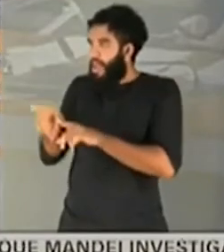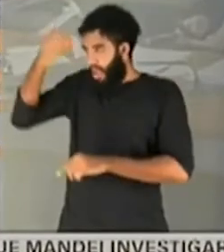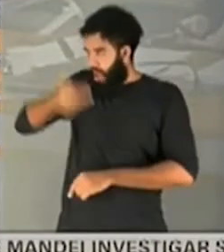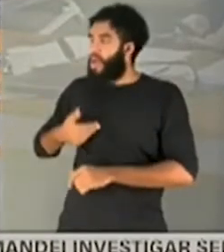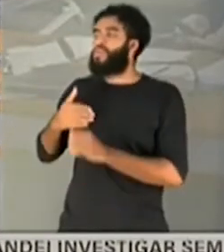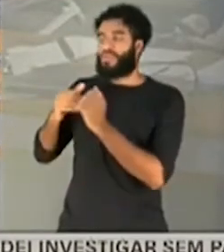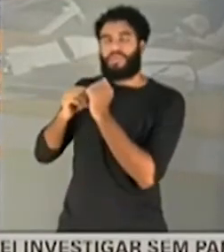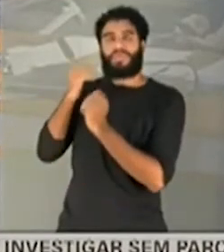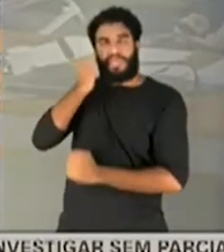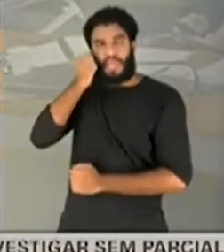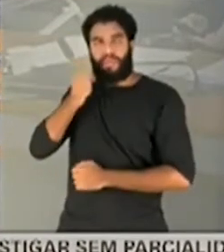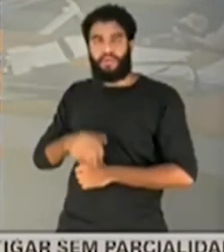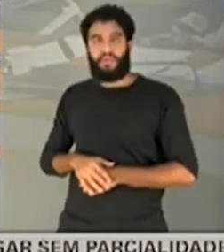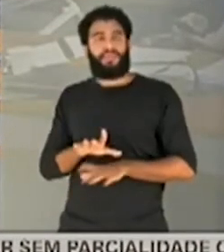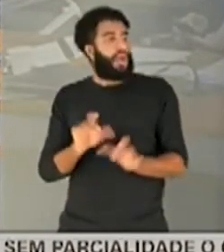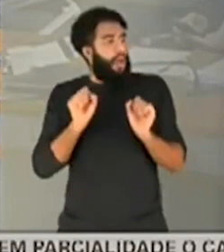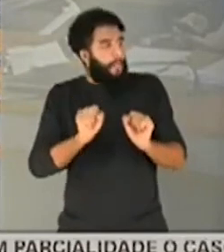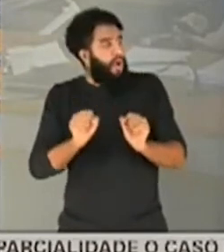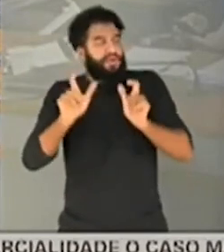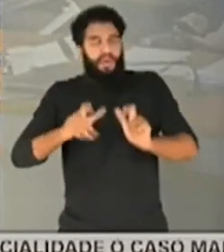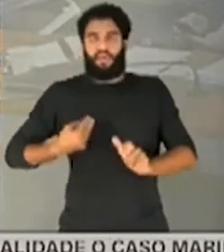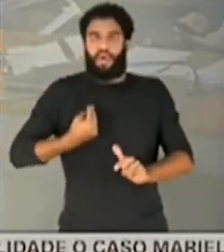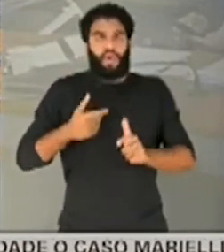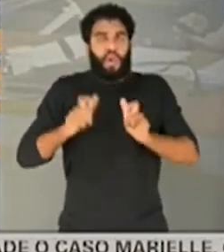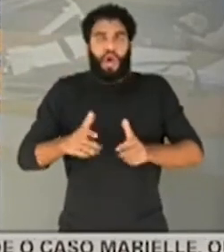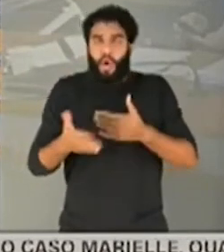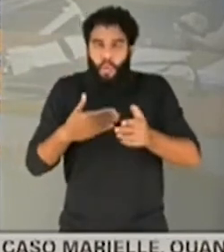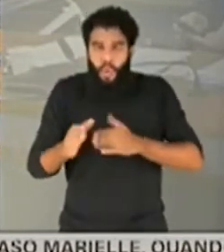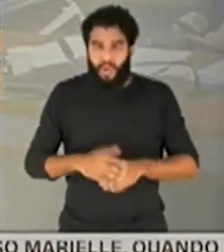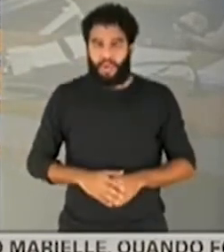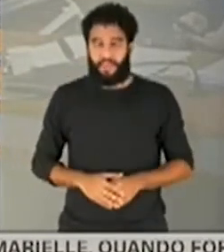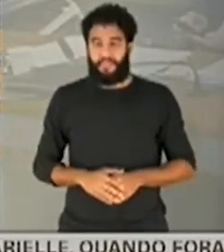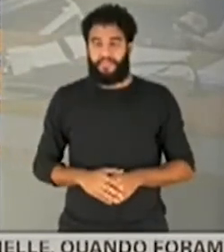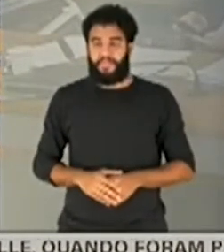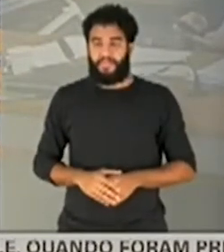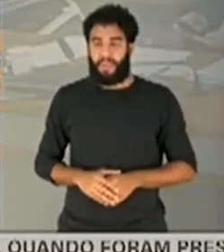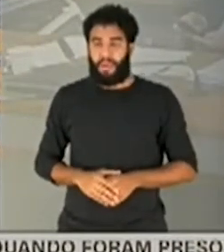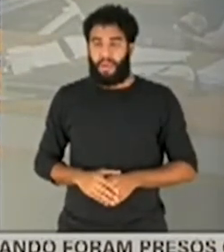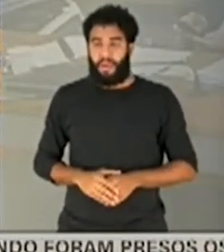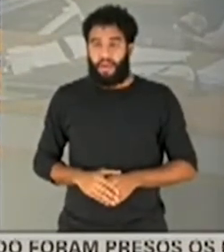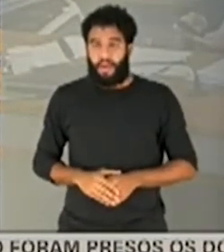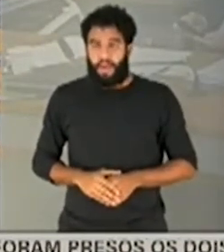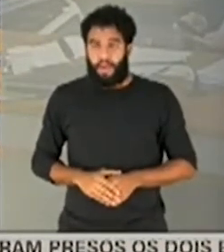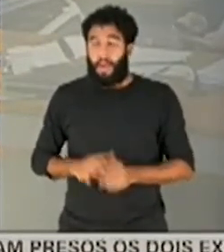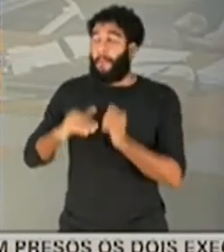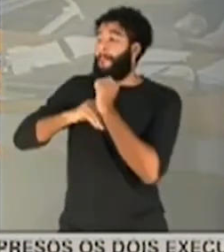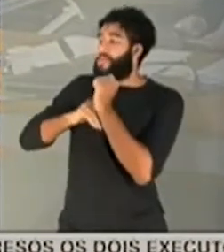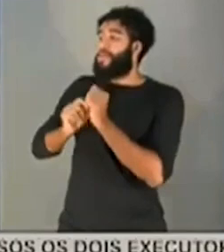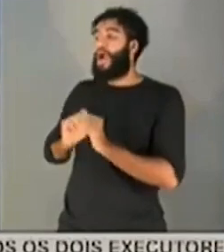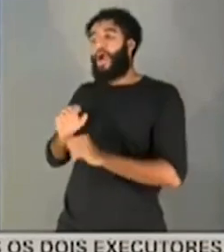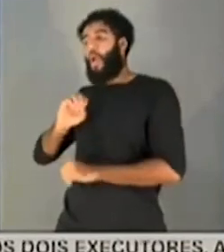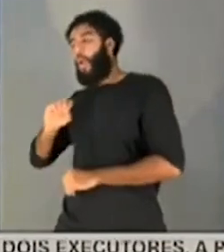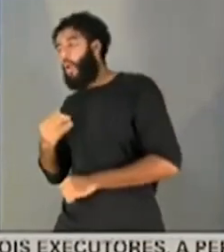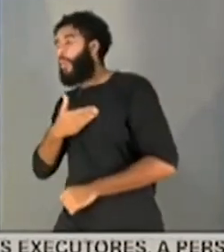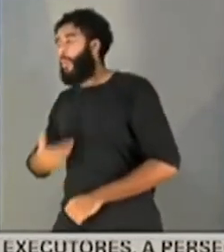Senador, o senhor pode estar presente aonde o senhor quiser. Então, desde que reservado ao público, eu vou estar presente. Desde que a casa assim o permita. Tem que garantir isso. Só um